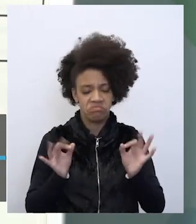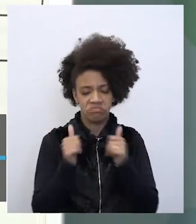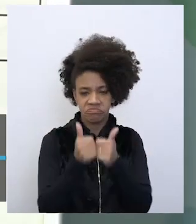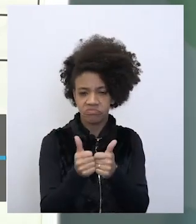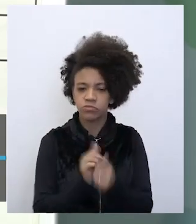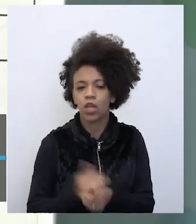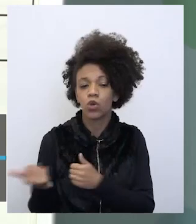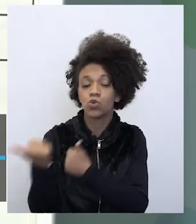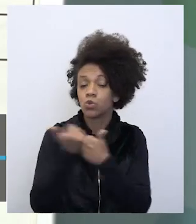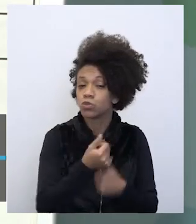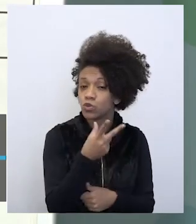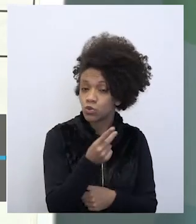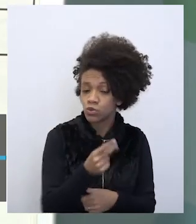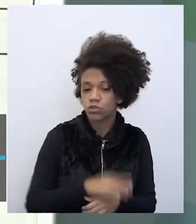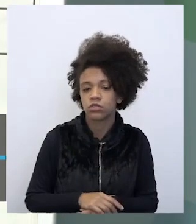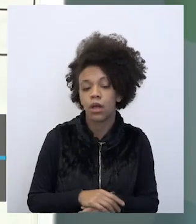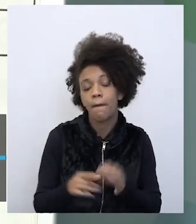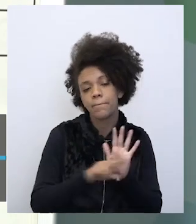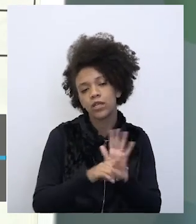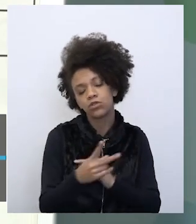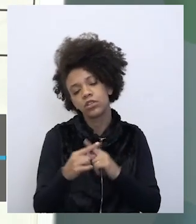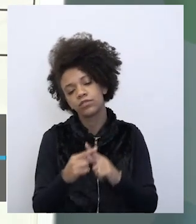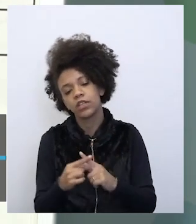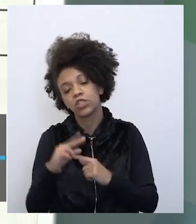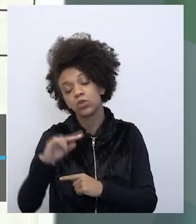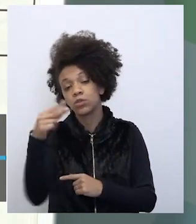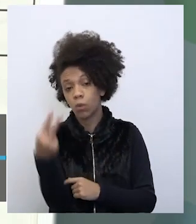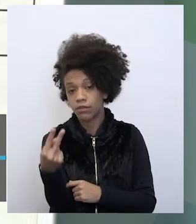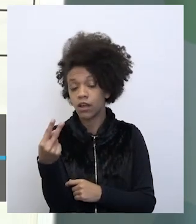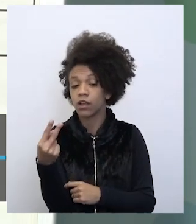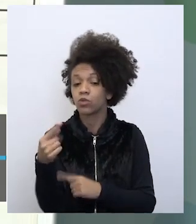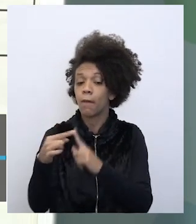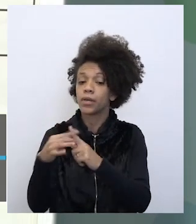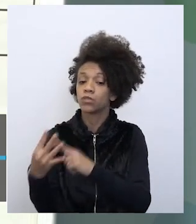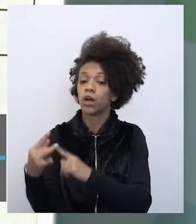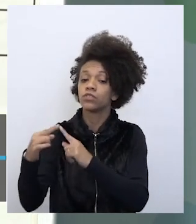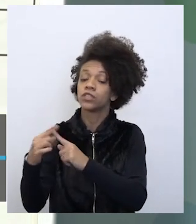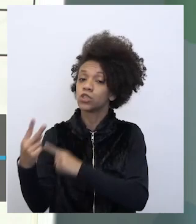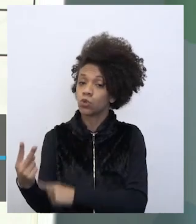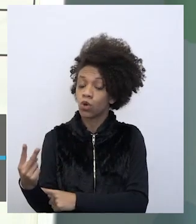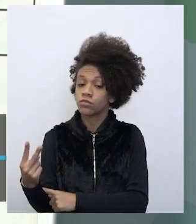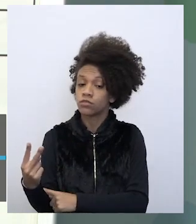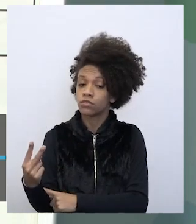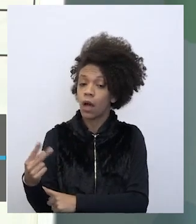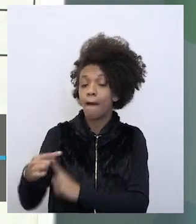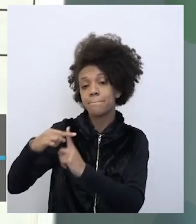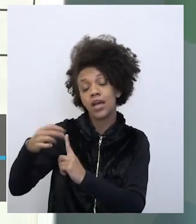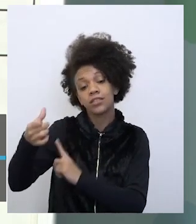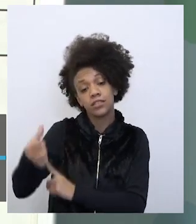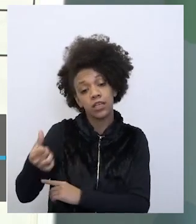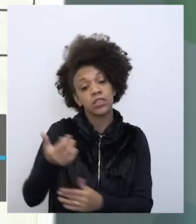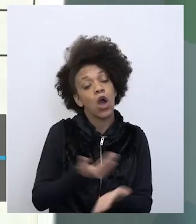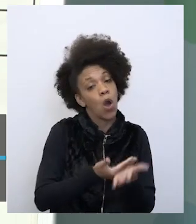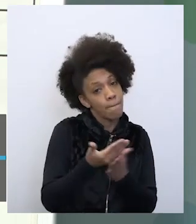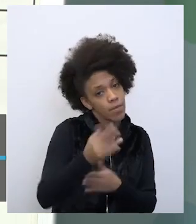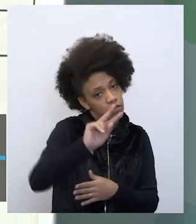Substituindo agora o número 2. Menos 2 vezes 2 ao quadrado, mais 4 vezes 2, mais 6. Começa pela